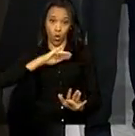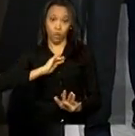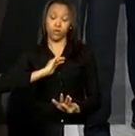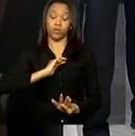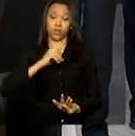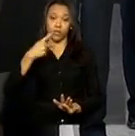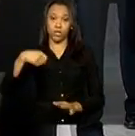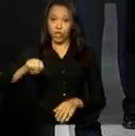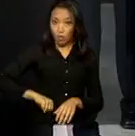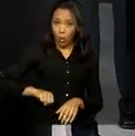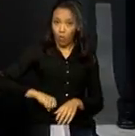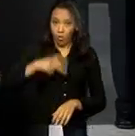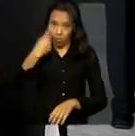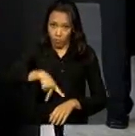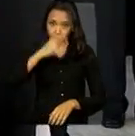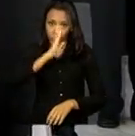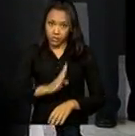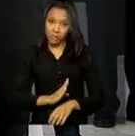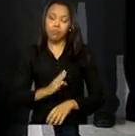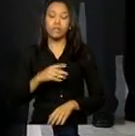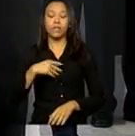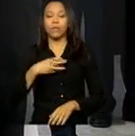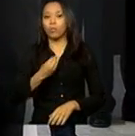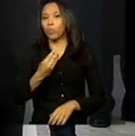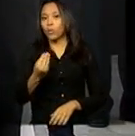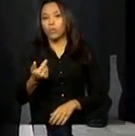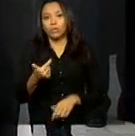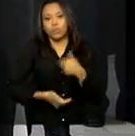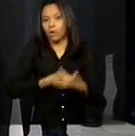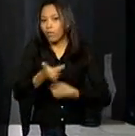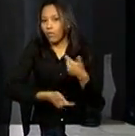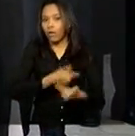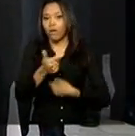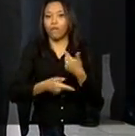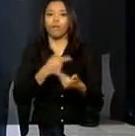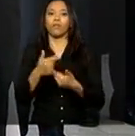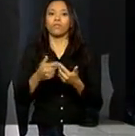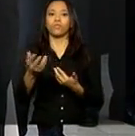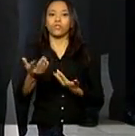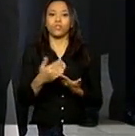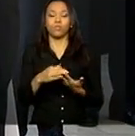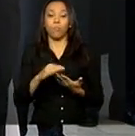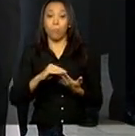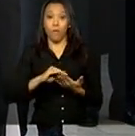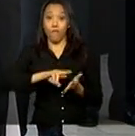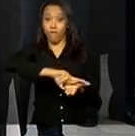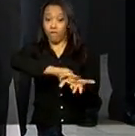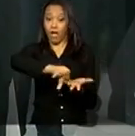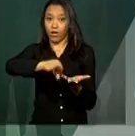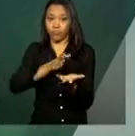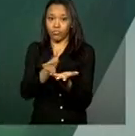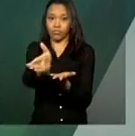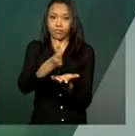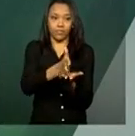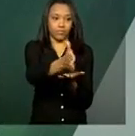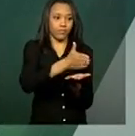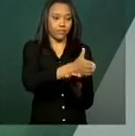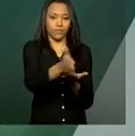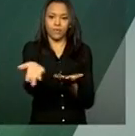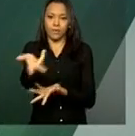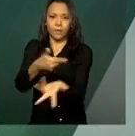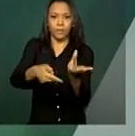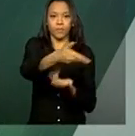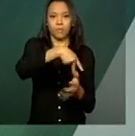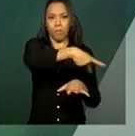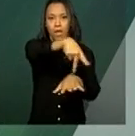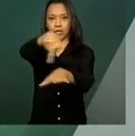têm um histórico de muitos serviços prestados ao multilateralismo, fica a grande questão de saber até que ponto as estruturas